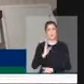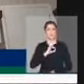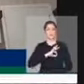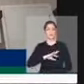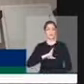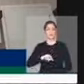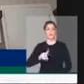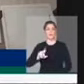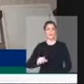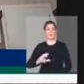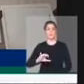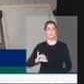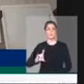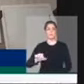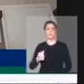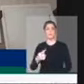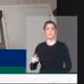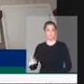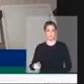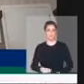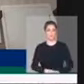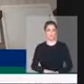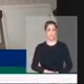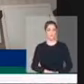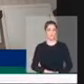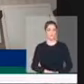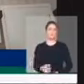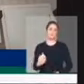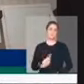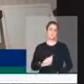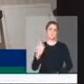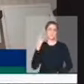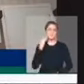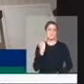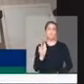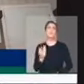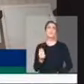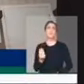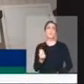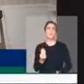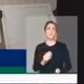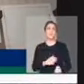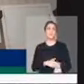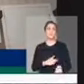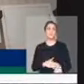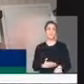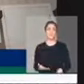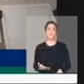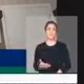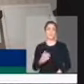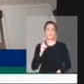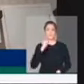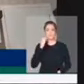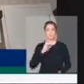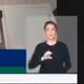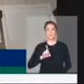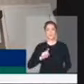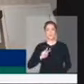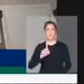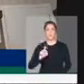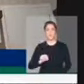renda cidadã quantos anos meu camisa do pt o nosso senador eduardo suplicy ficou gritando ao léu